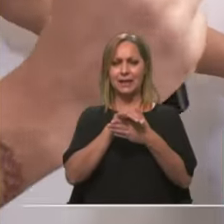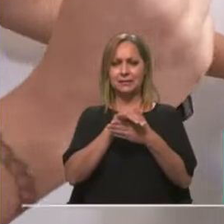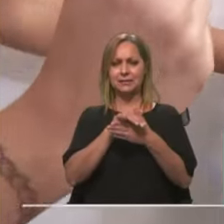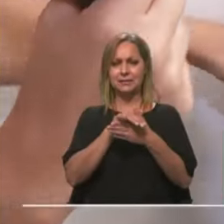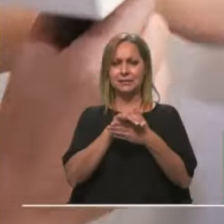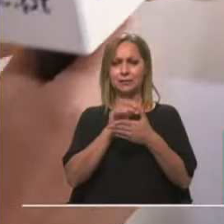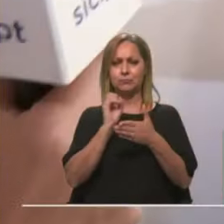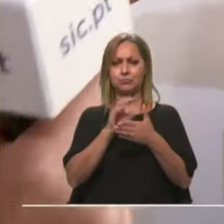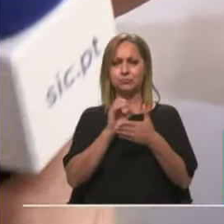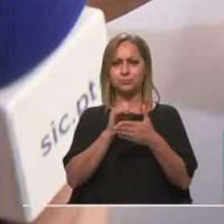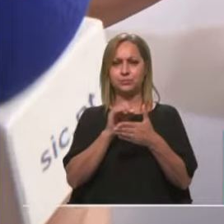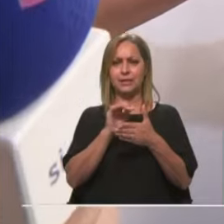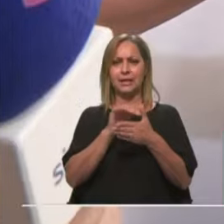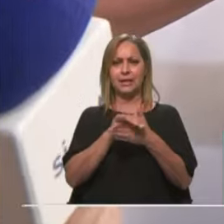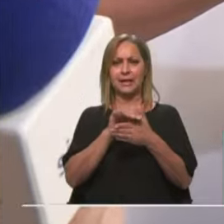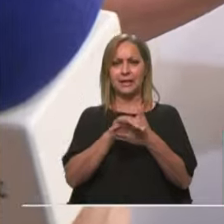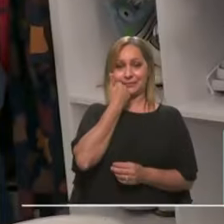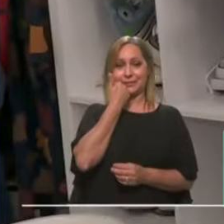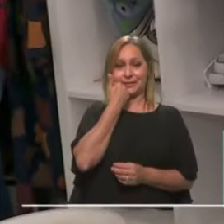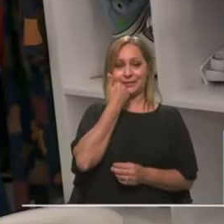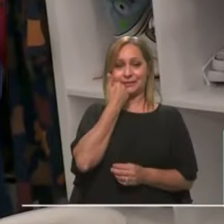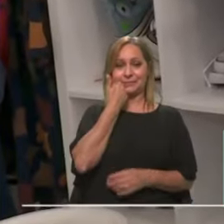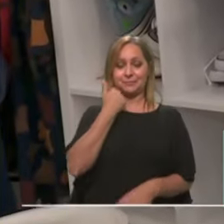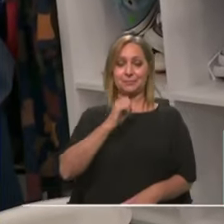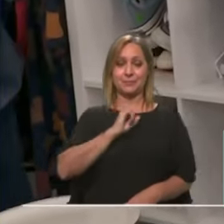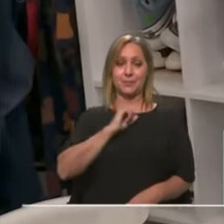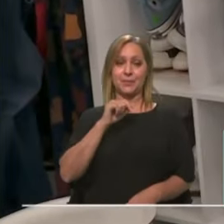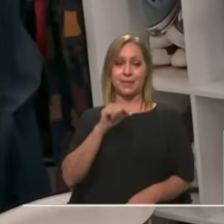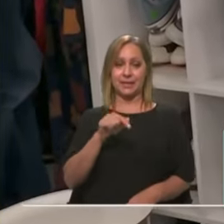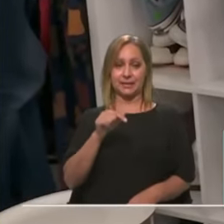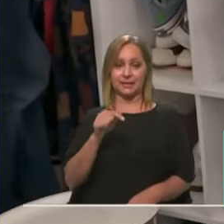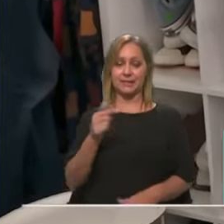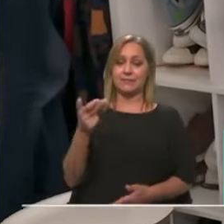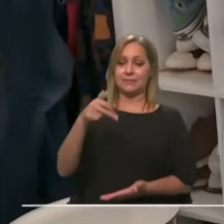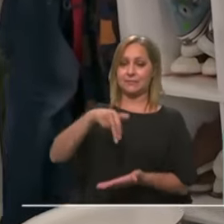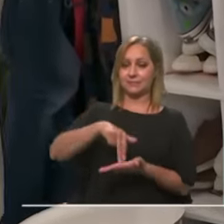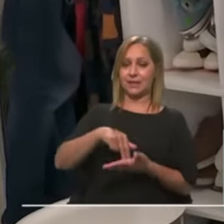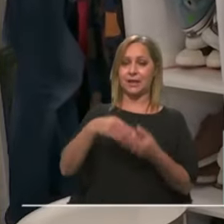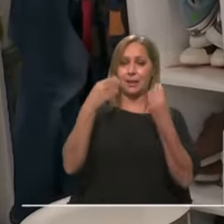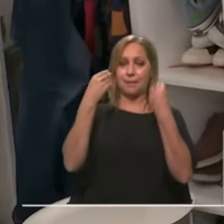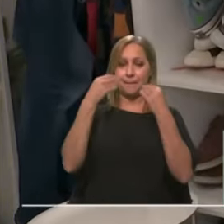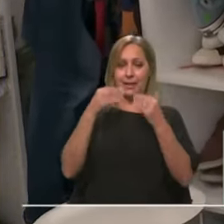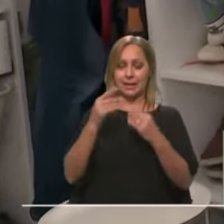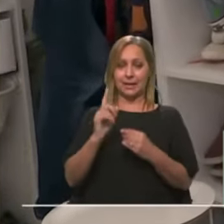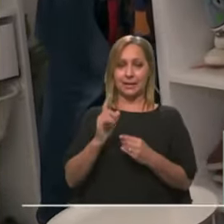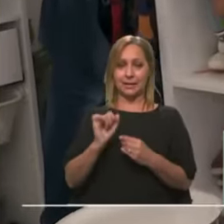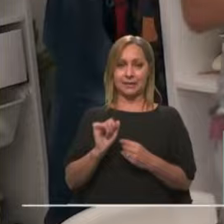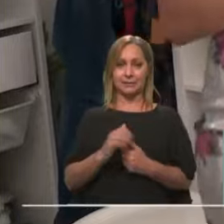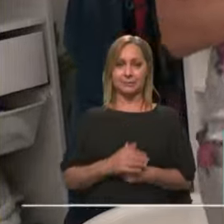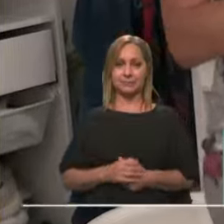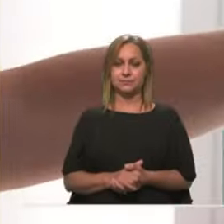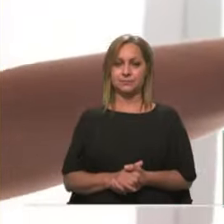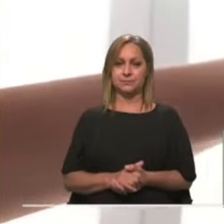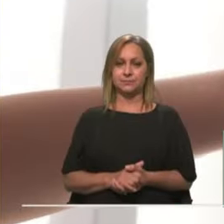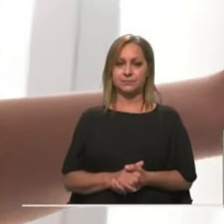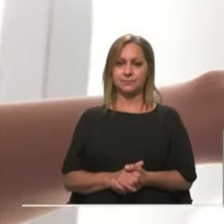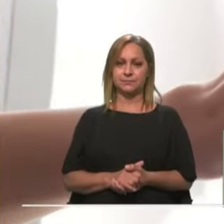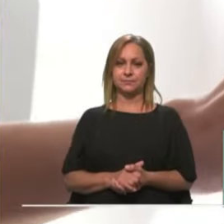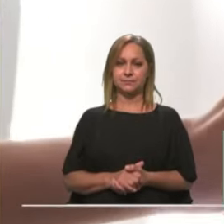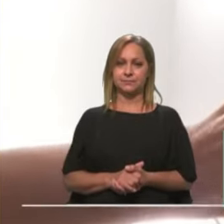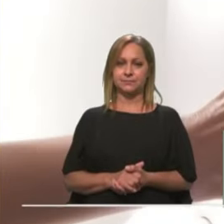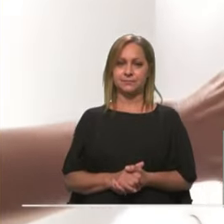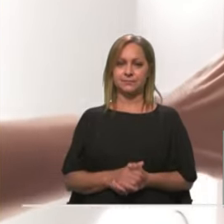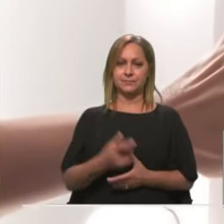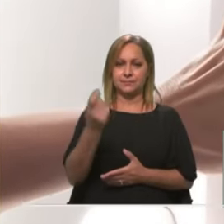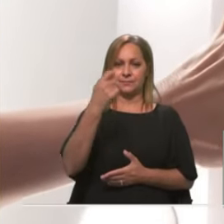as cartas das fãs. É aqui que o João é maquilhado. Tem aqui... Olha, outro retrato. Senhor